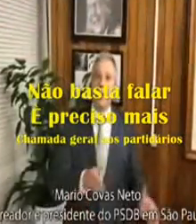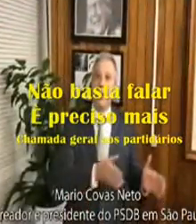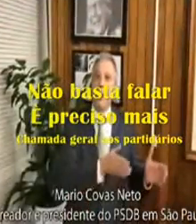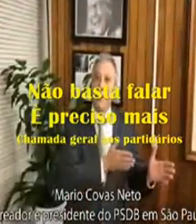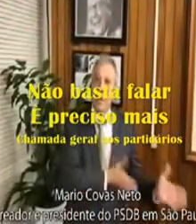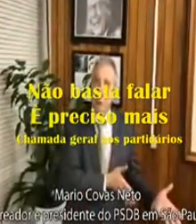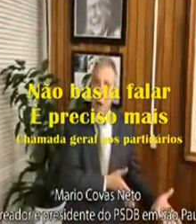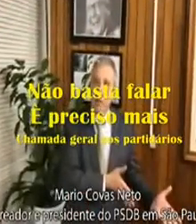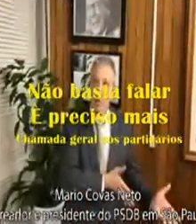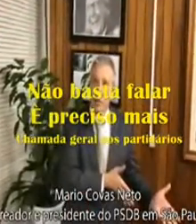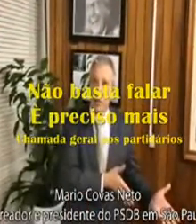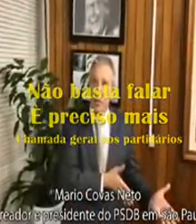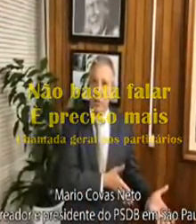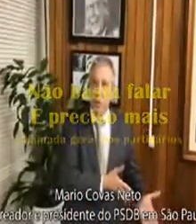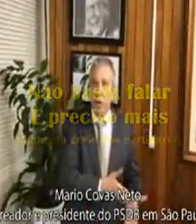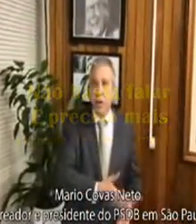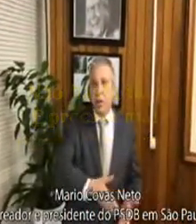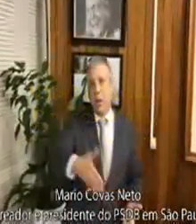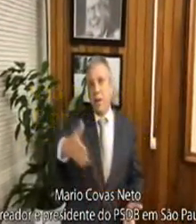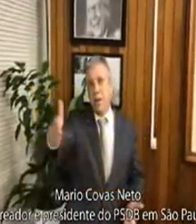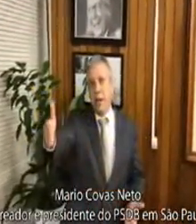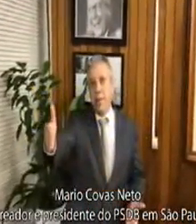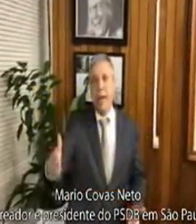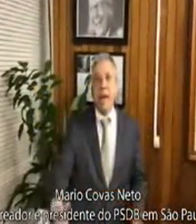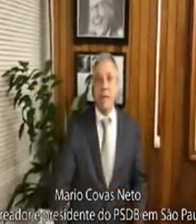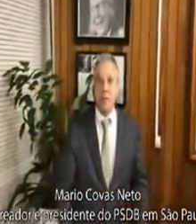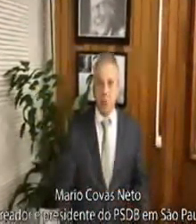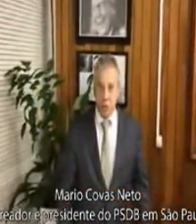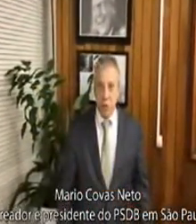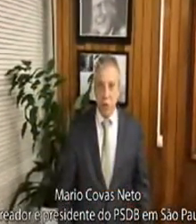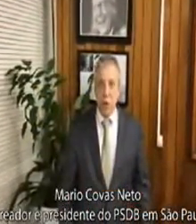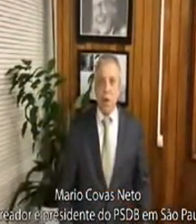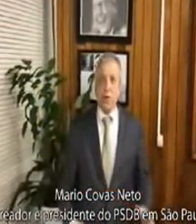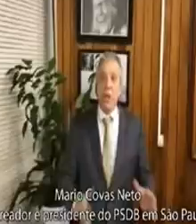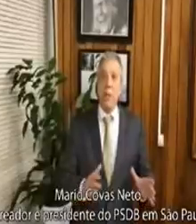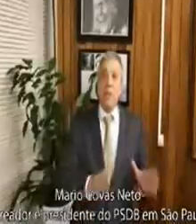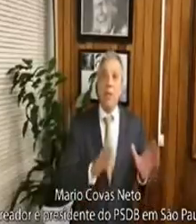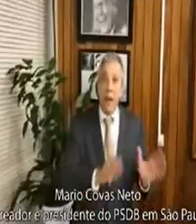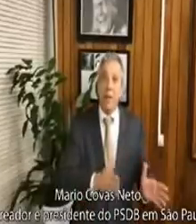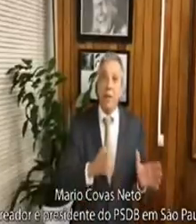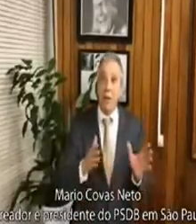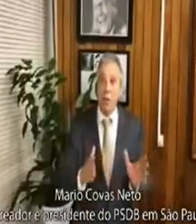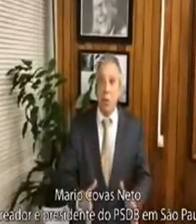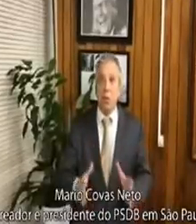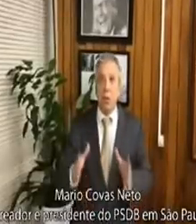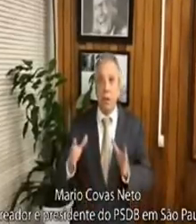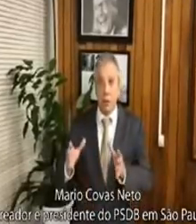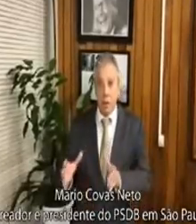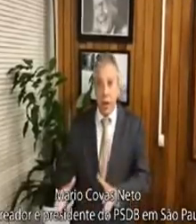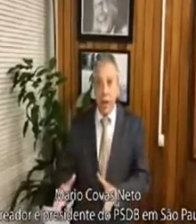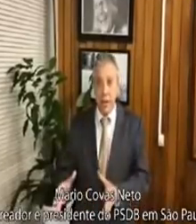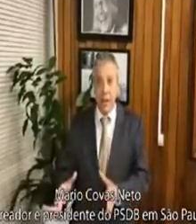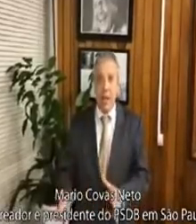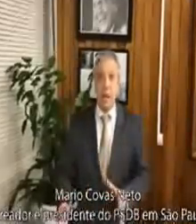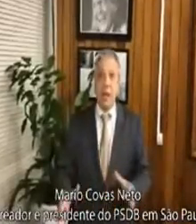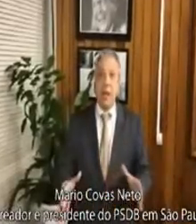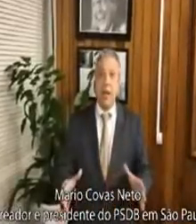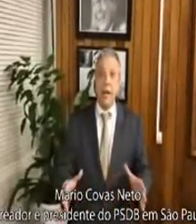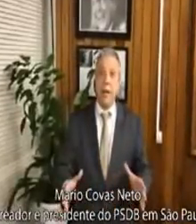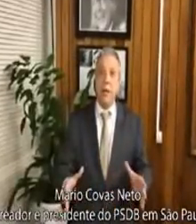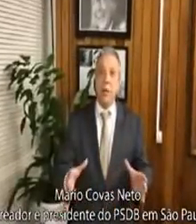Pessoal, a partir do dia 24 de junho, chegando até meados de julho, nós teremos vários encontros